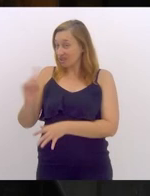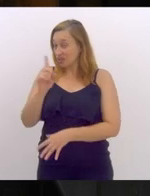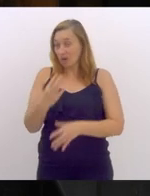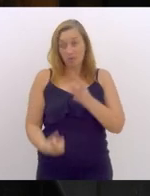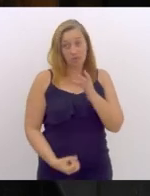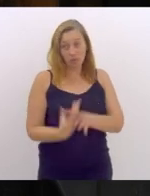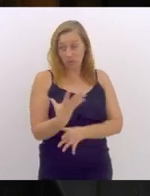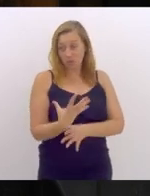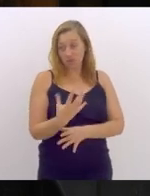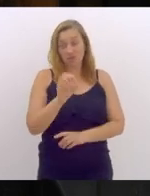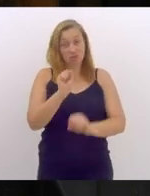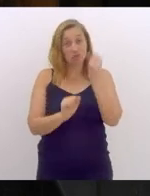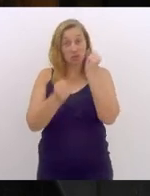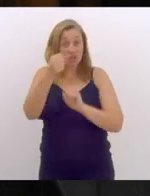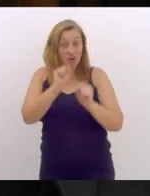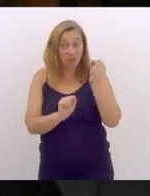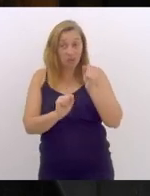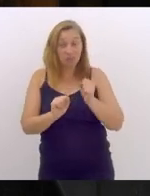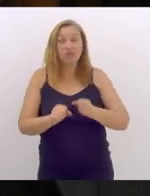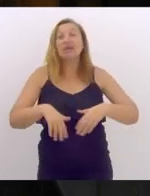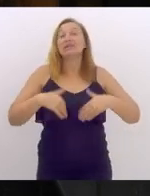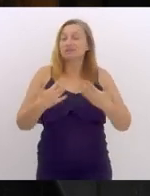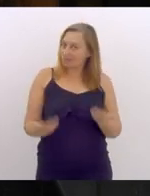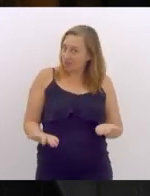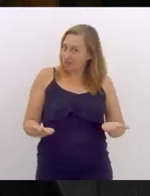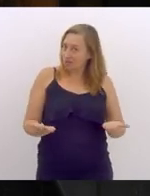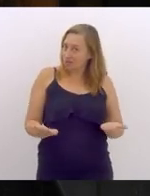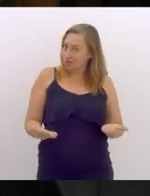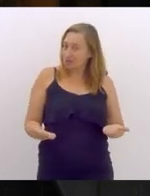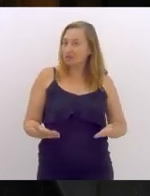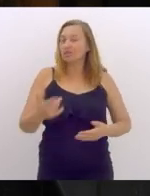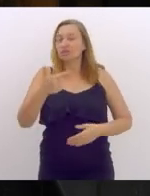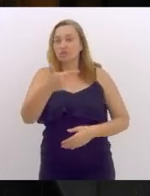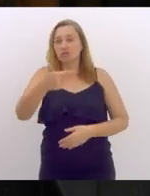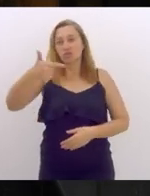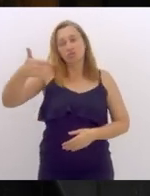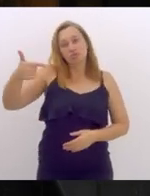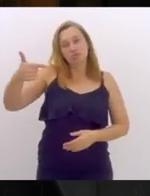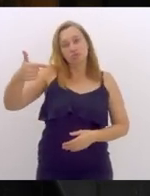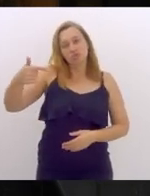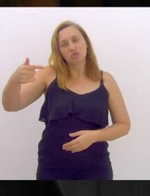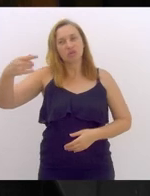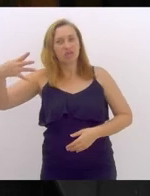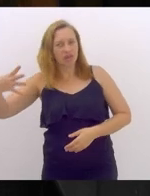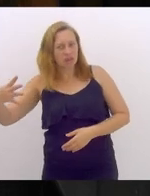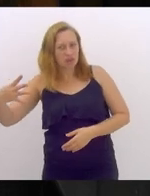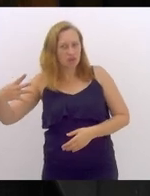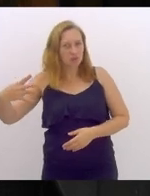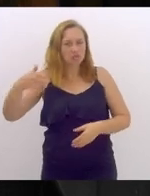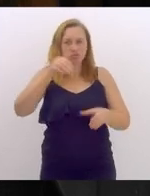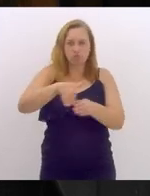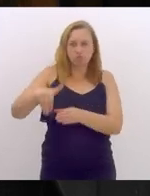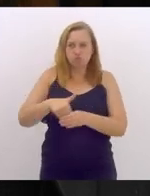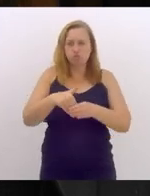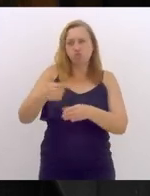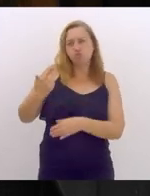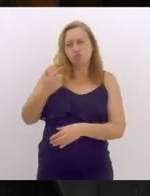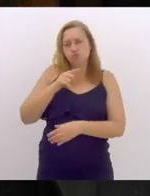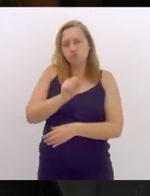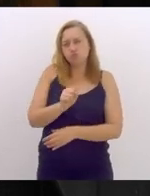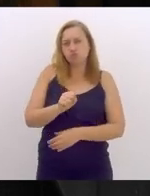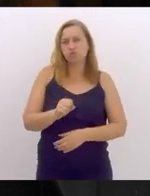industrial então indo a 2014 ganharam suas eleições em